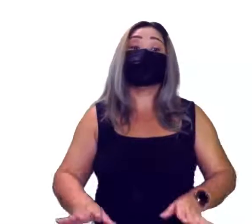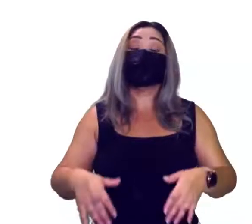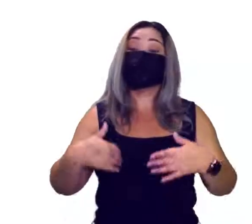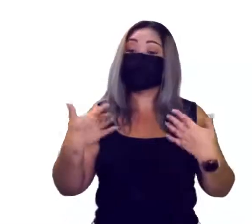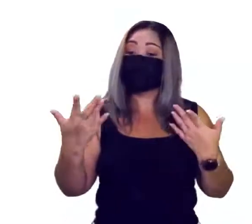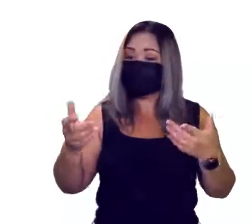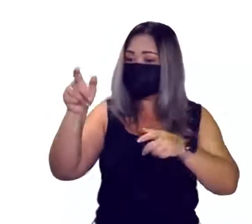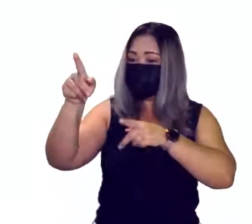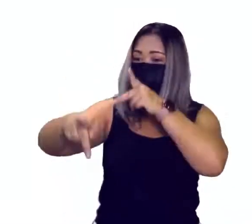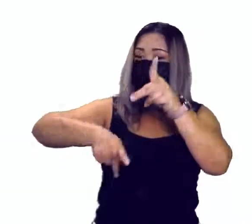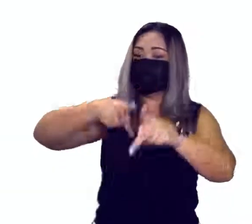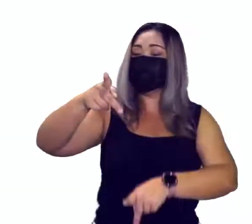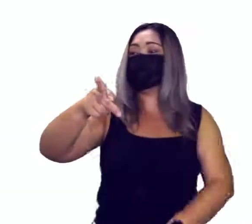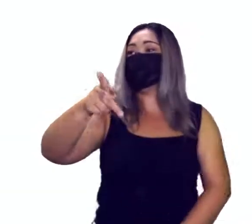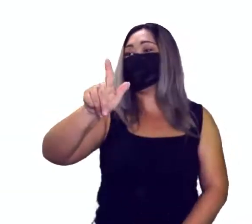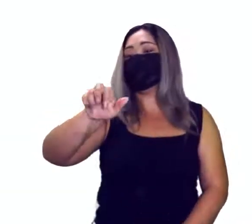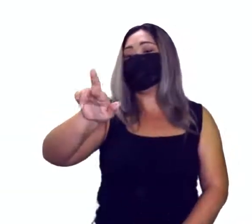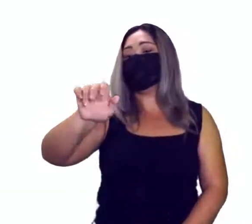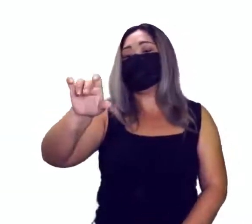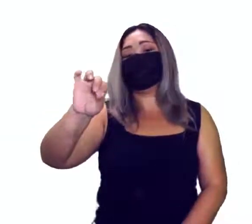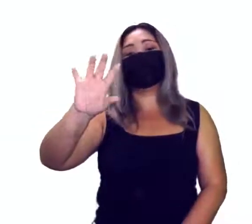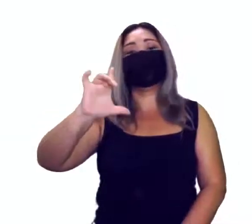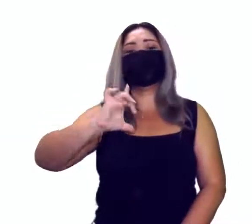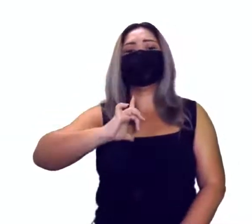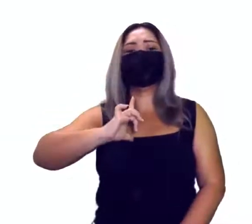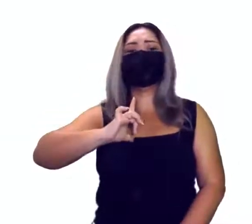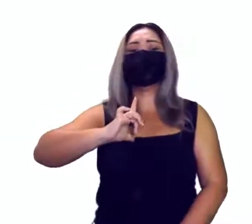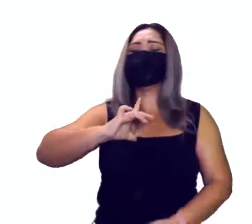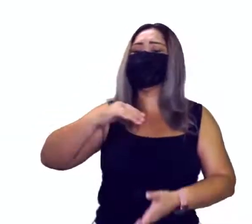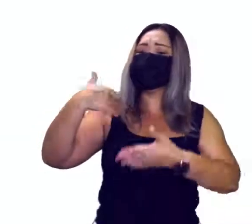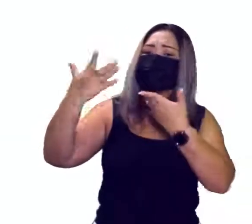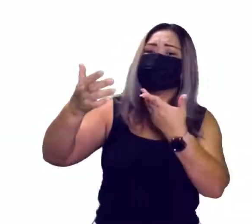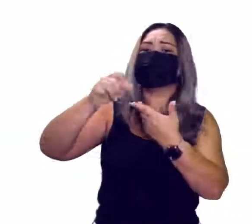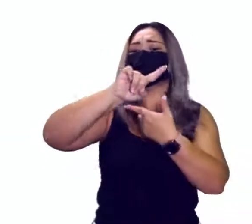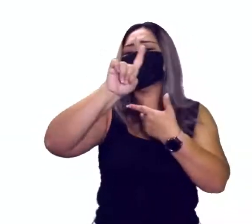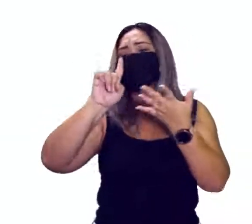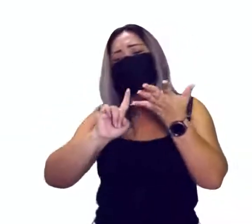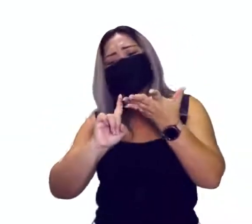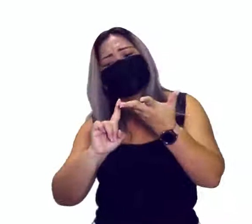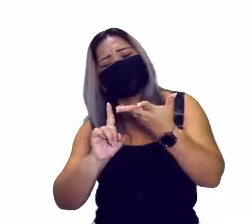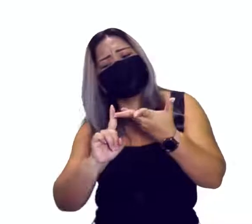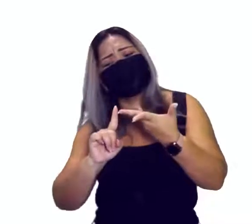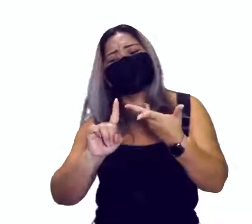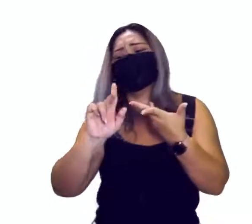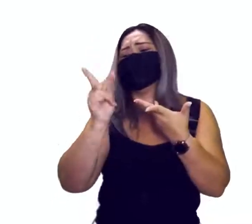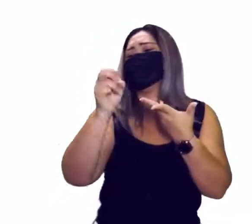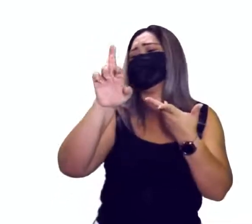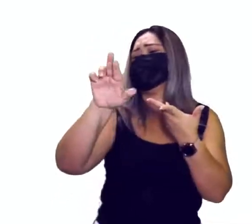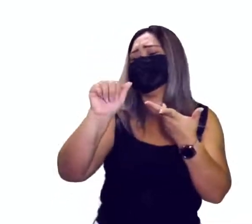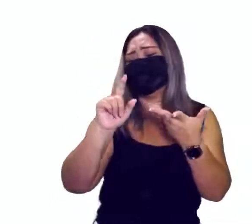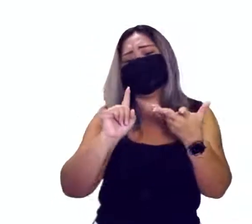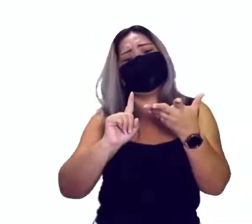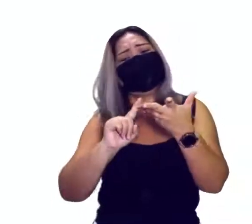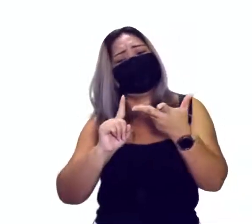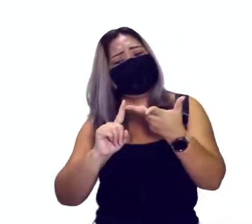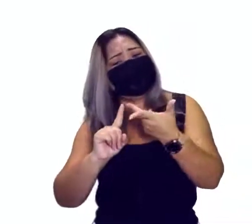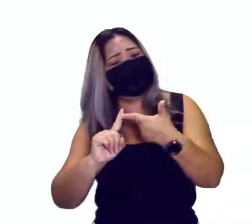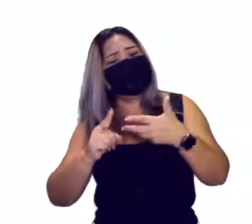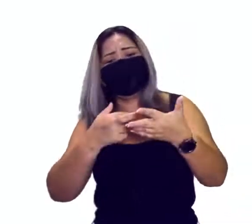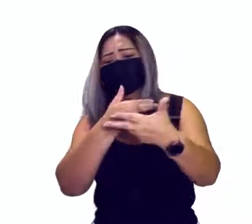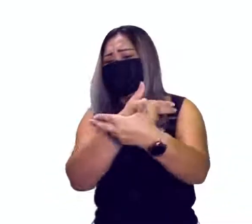Os gregos cultivavam uma série de deuses, tá? Zeus, Hera, Ares, Atena,